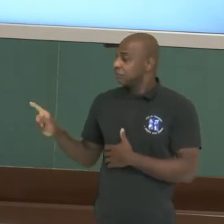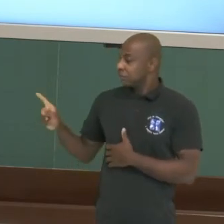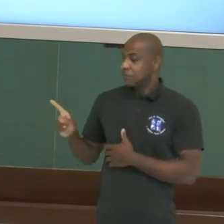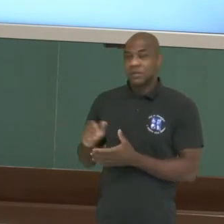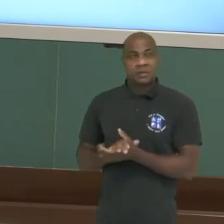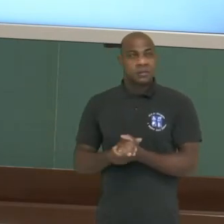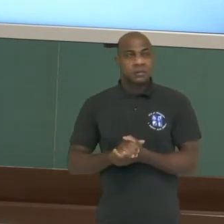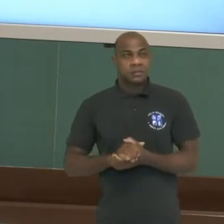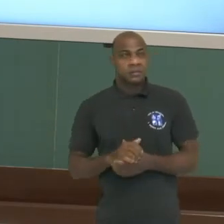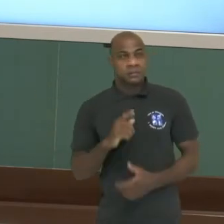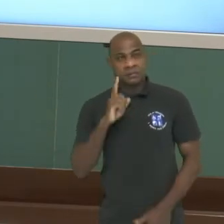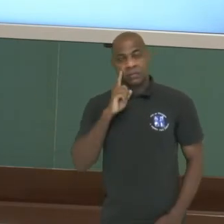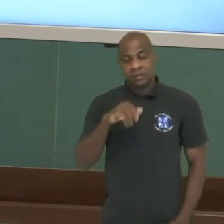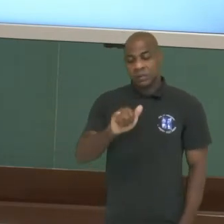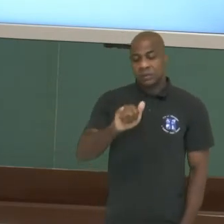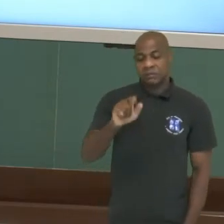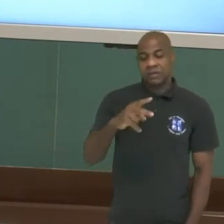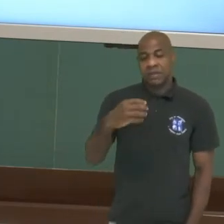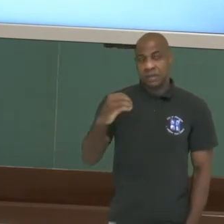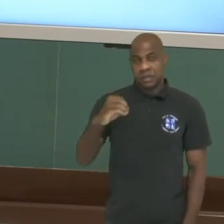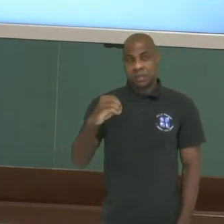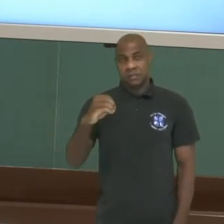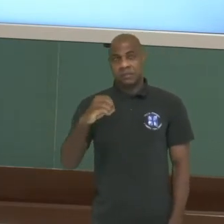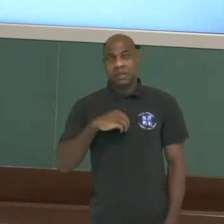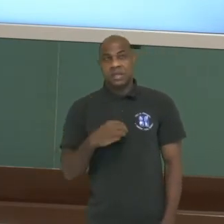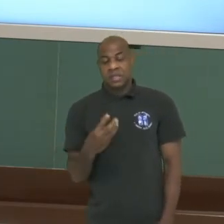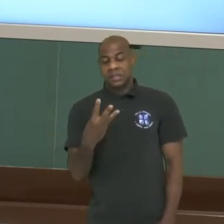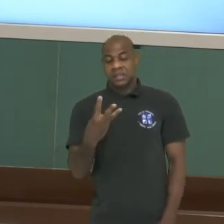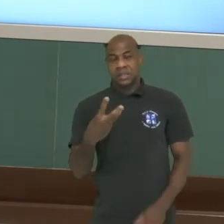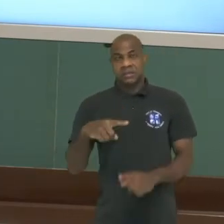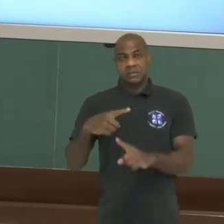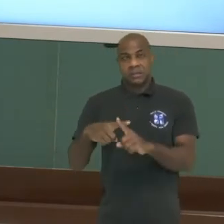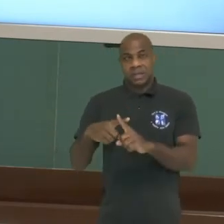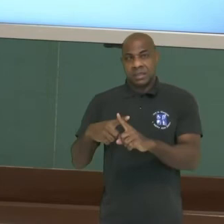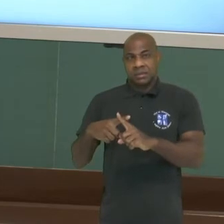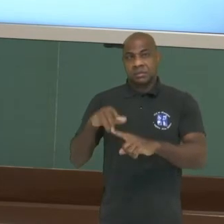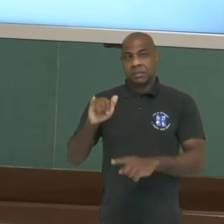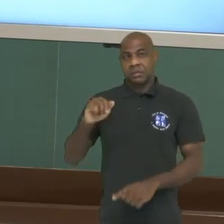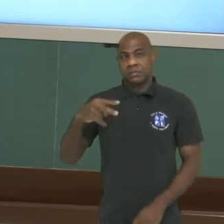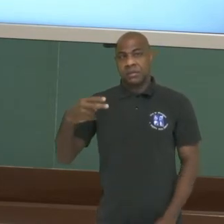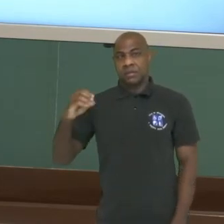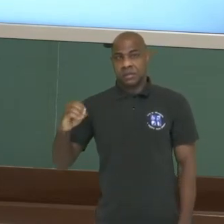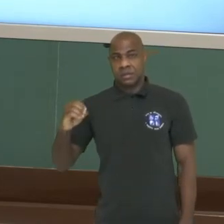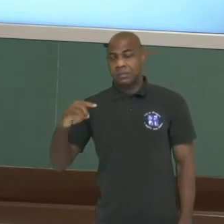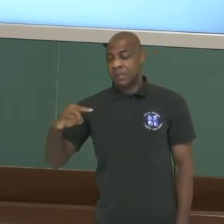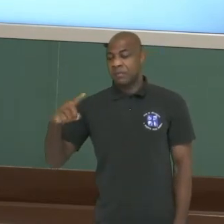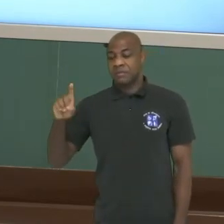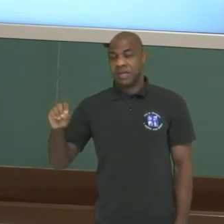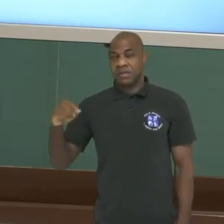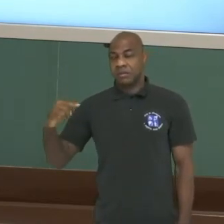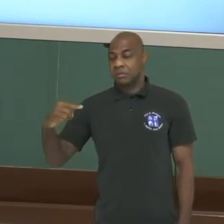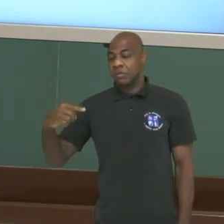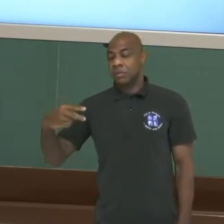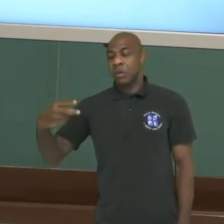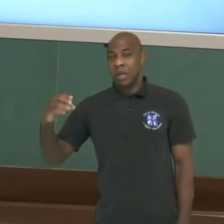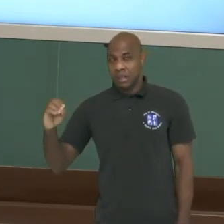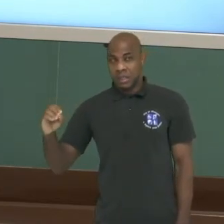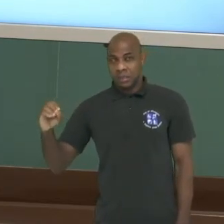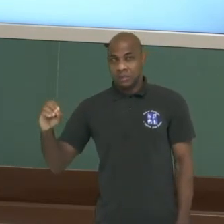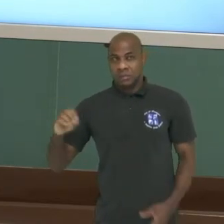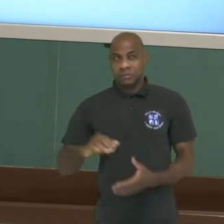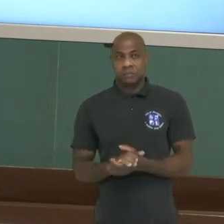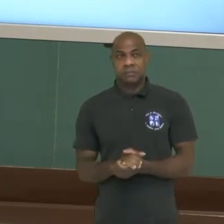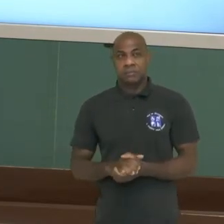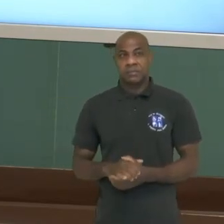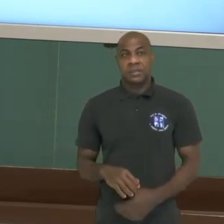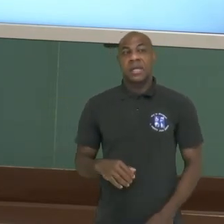vale 0. Então, substituir aqui 3 mais o y que vale 0, menos 10 igual a 0. Isolando,